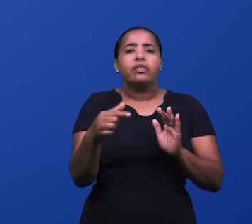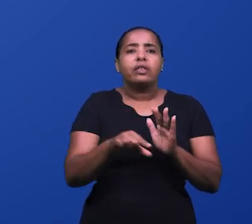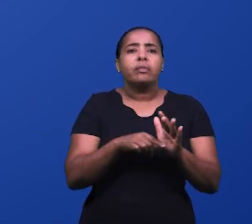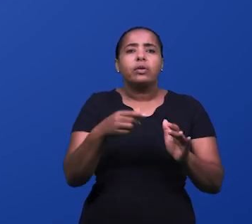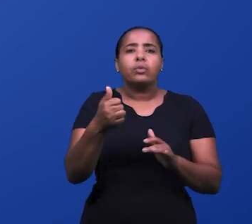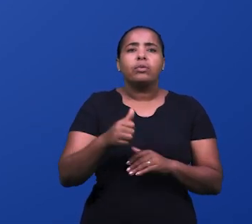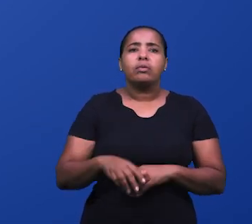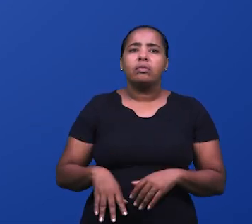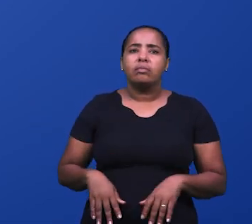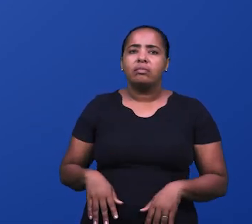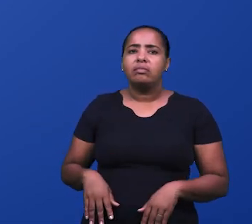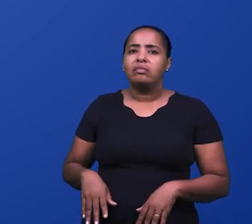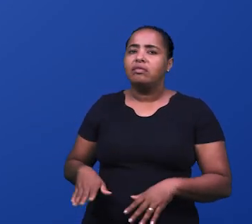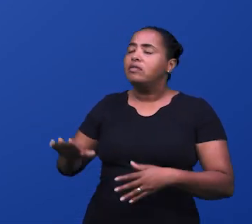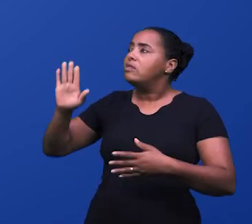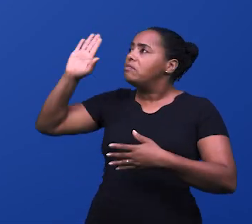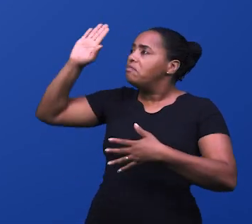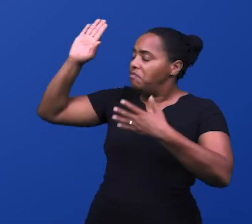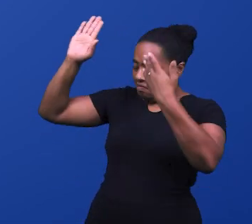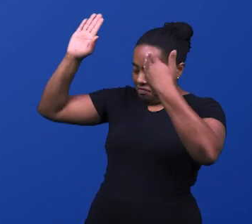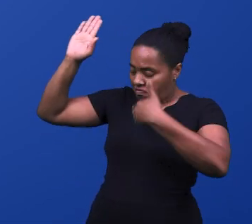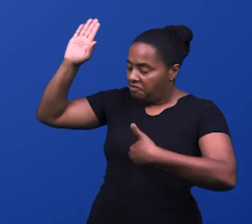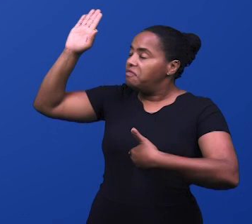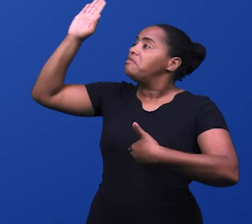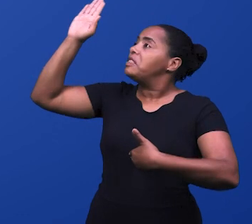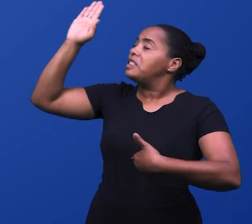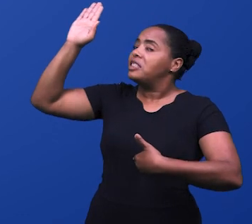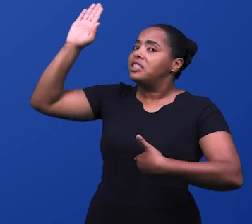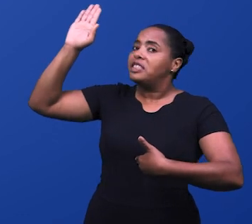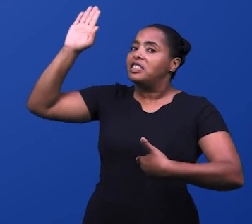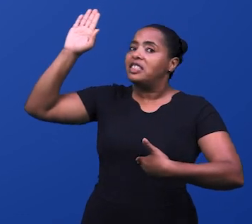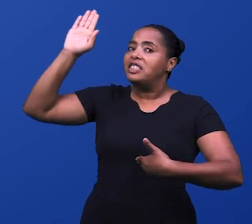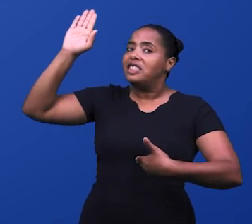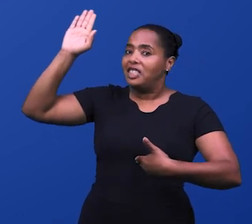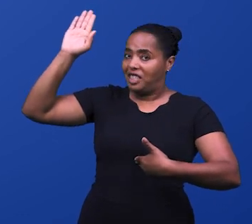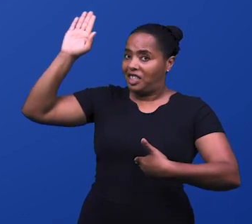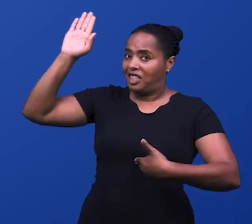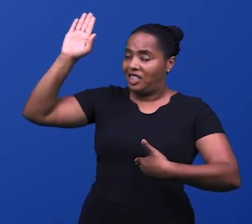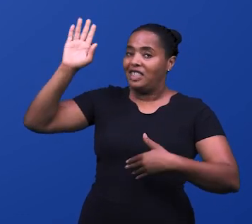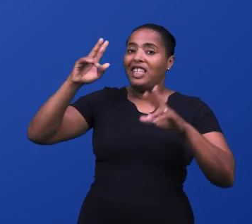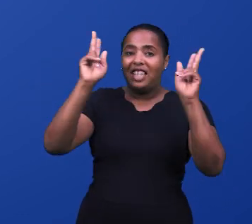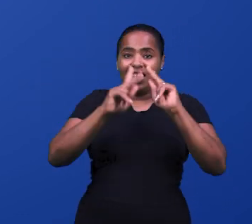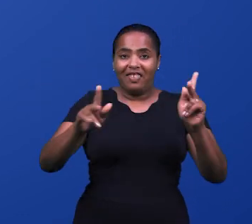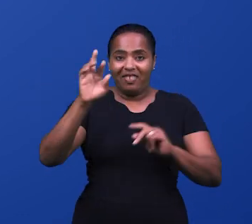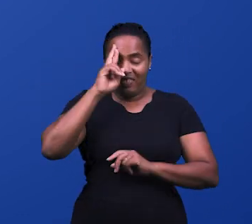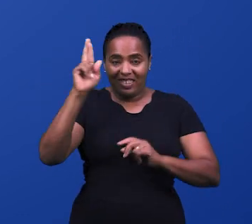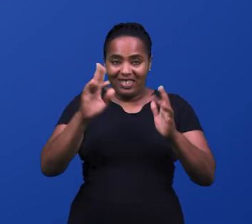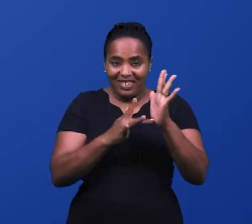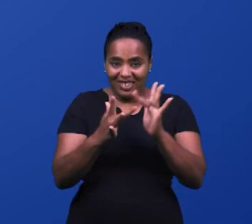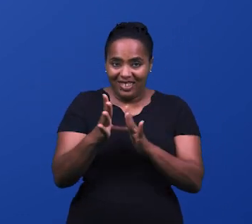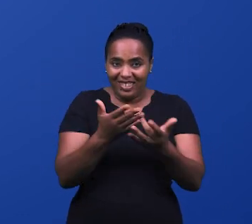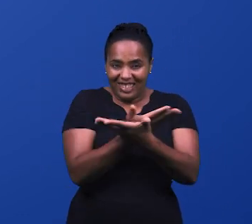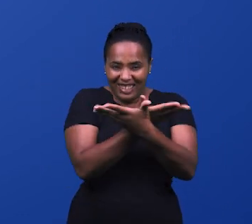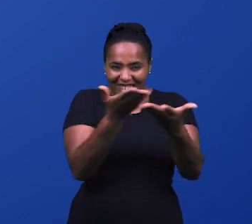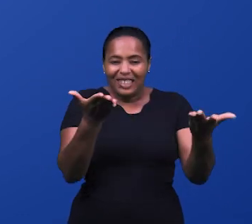1? Ele disse, eis-me aqui, a paz do Senhor a